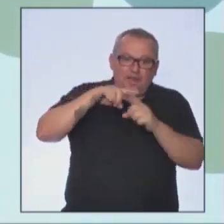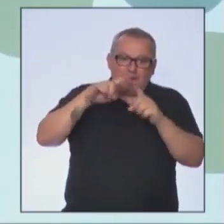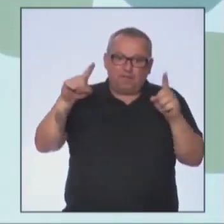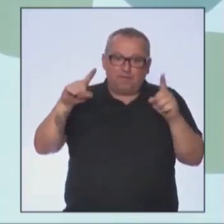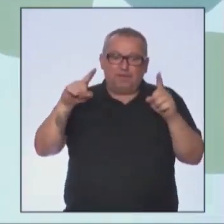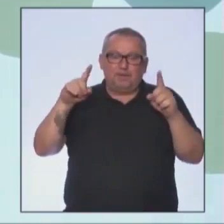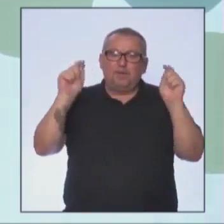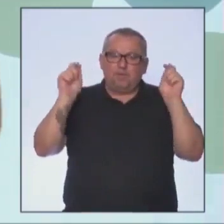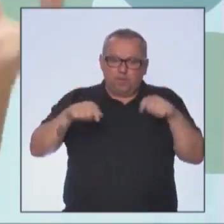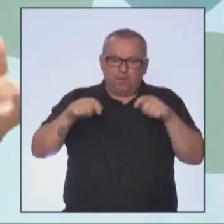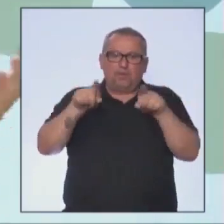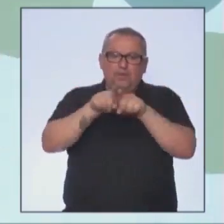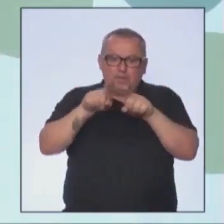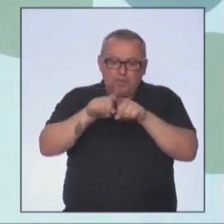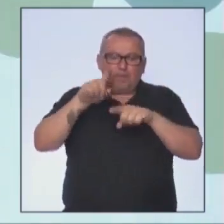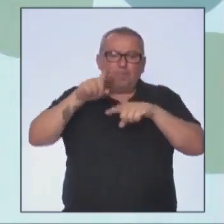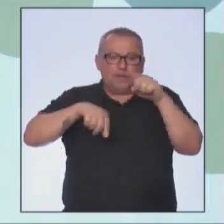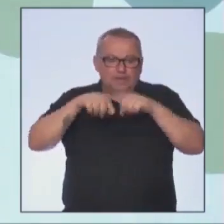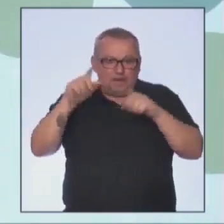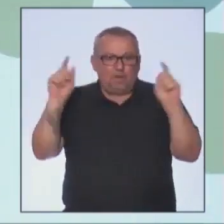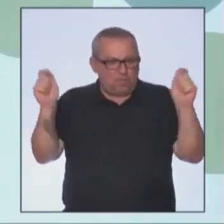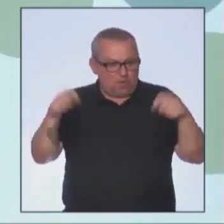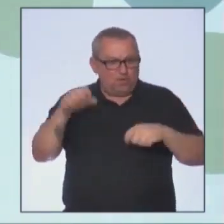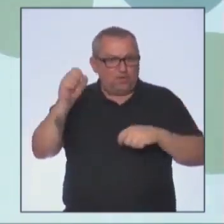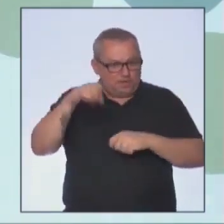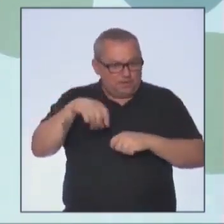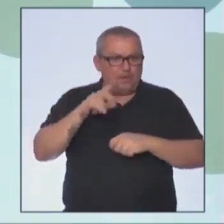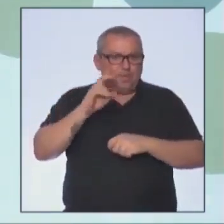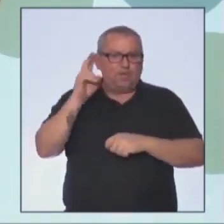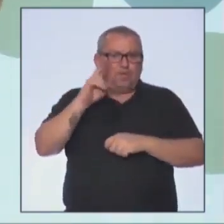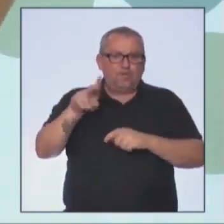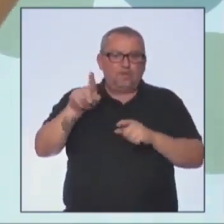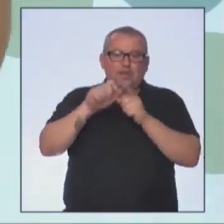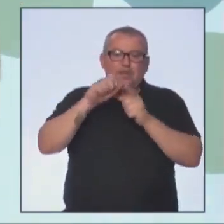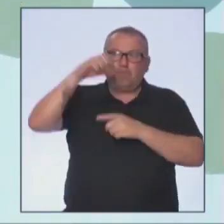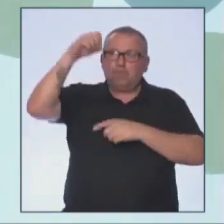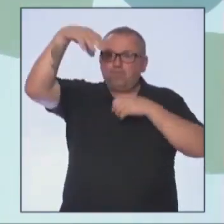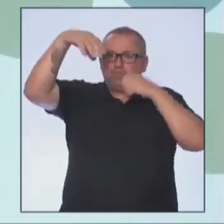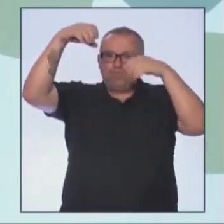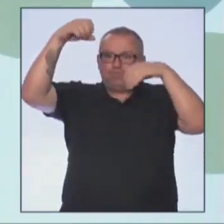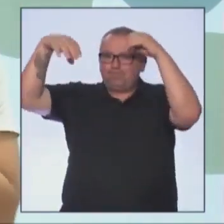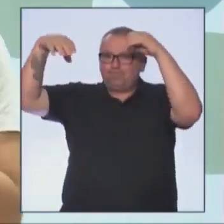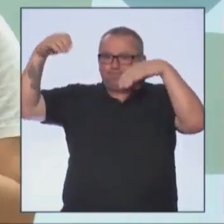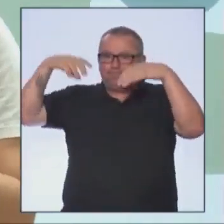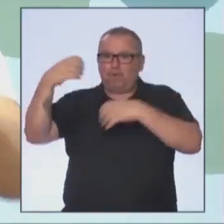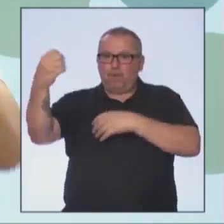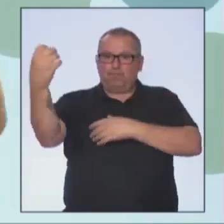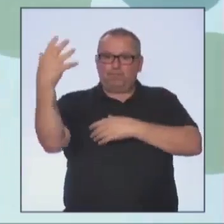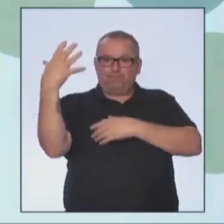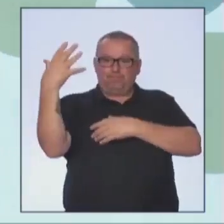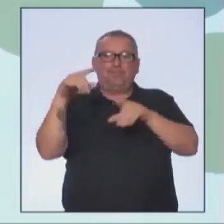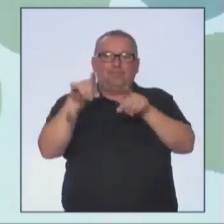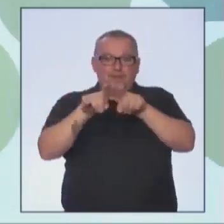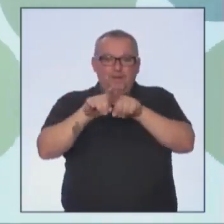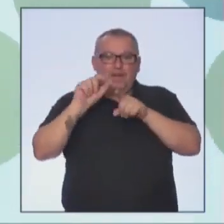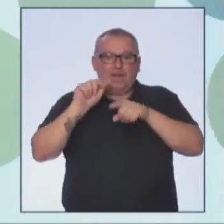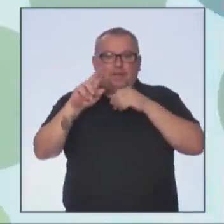pode propagar em meios materiais. Ela pode, como a gente pode ver agora, os refletores que estão nos iluminando, propagando no meio